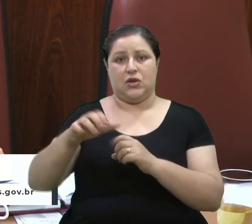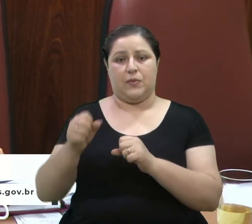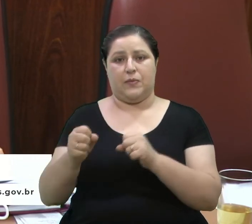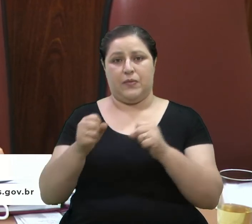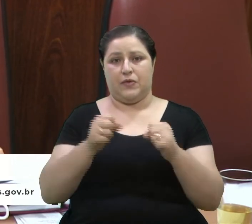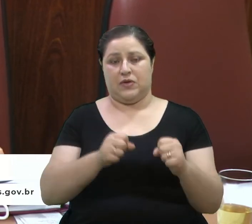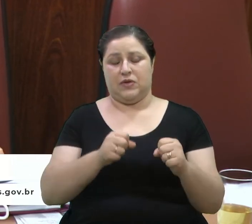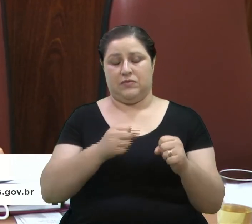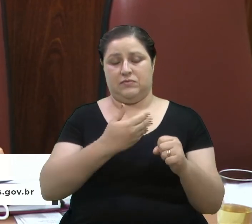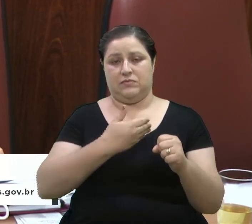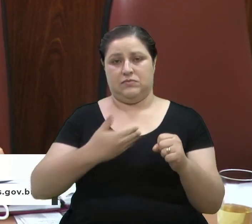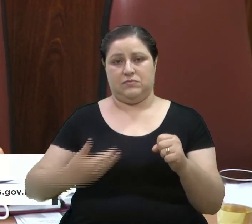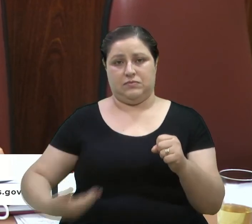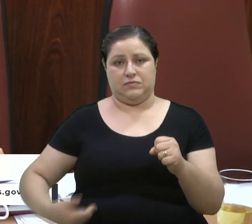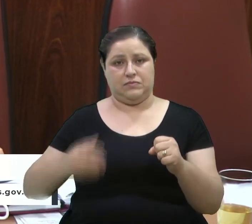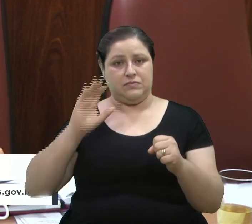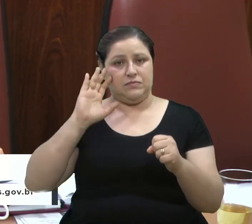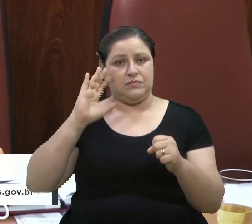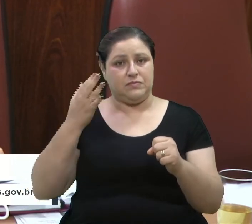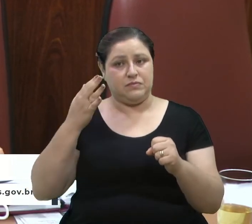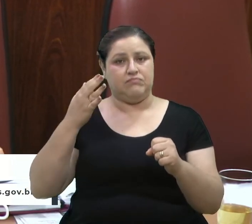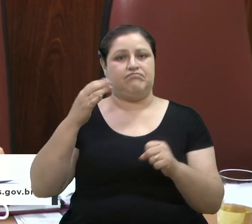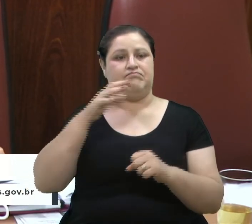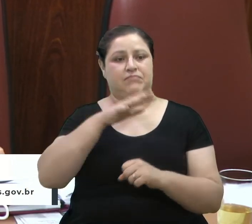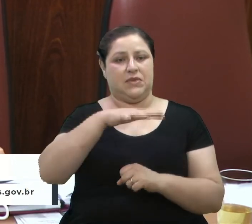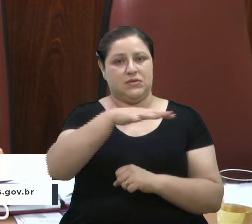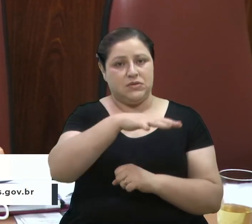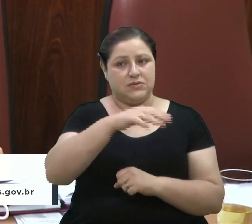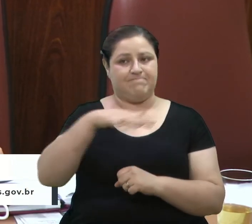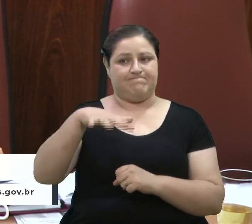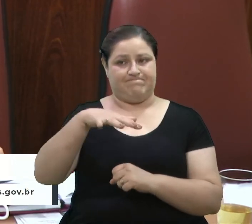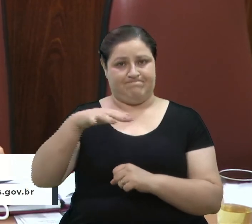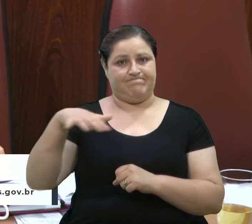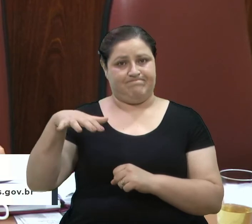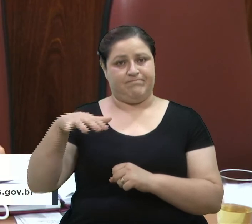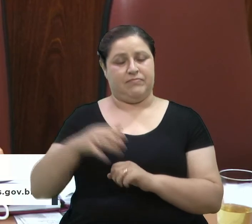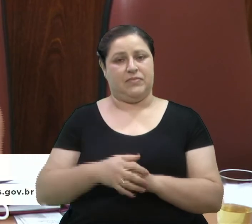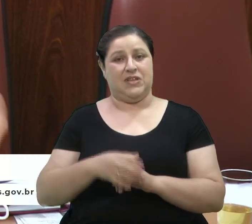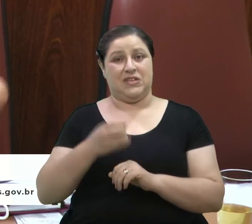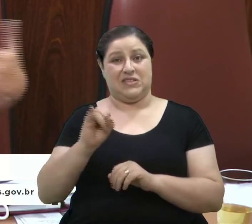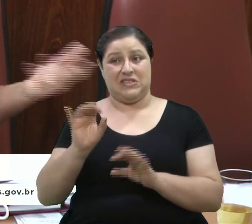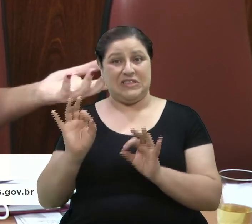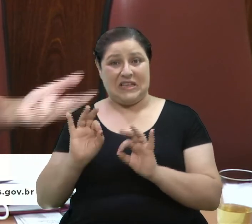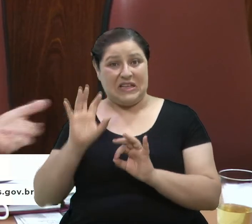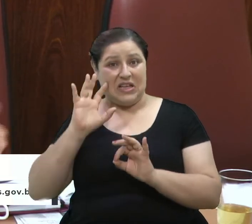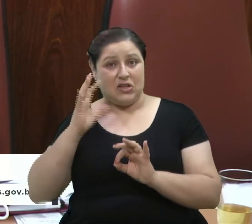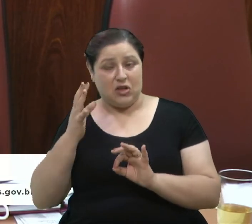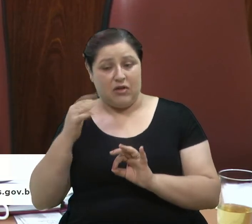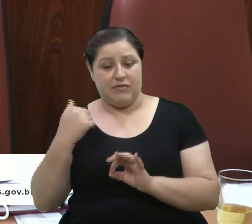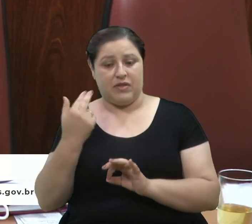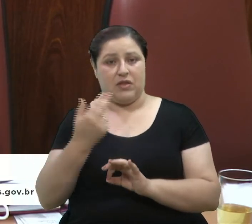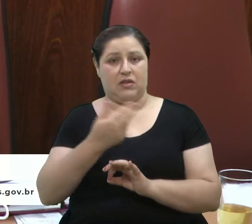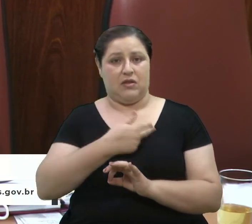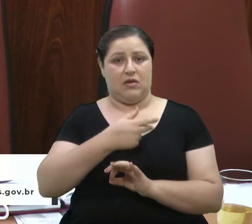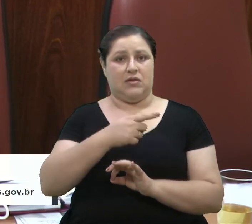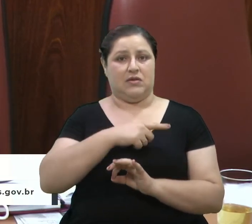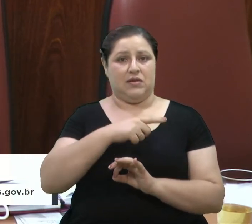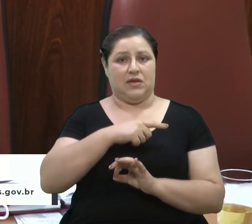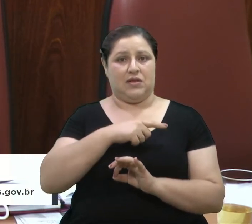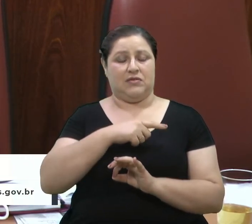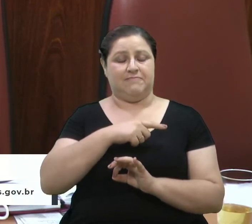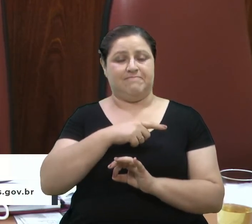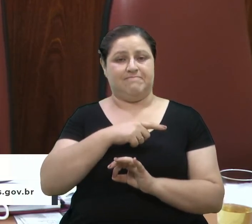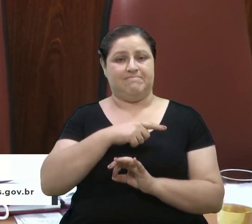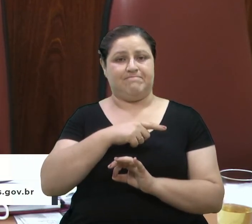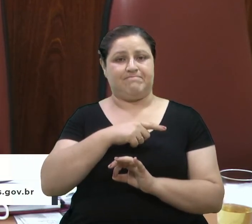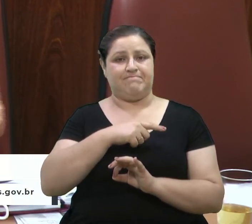público resolver essas questões, porque, senão, todos nós estaremos condicionados a essa questão